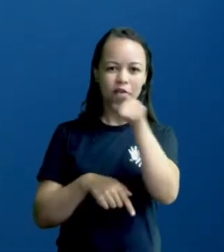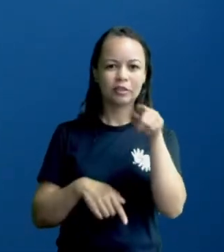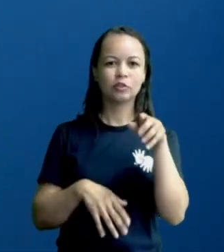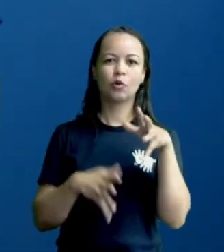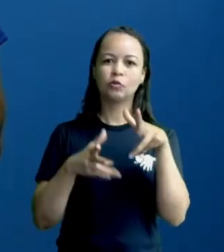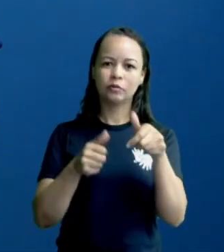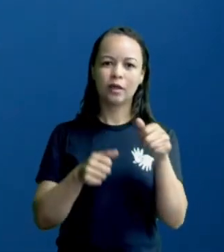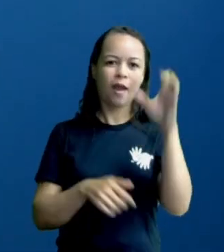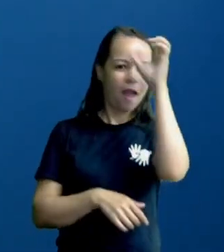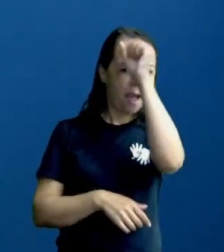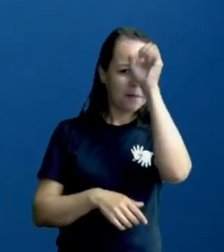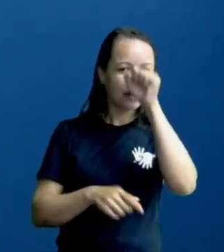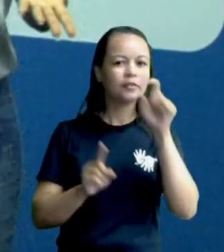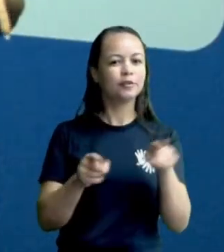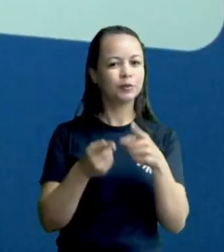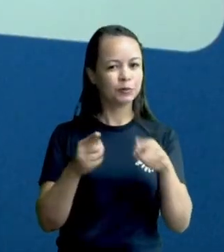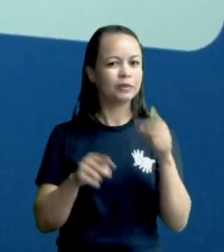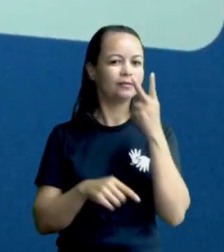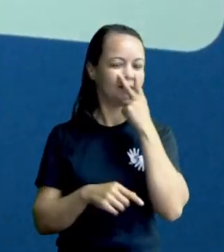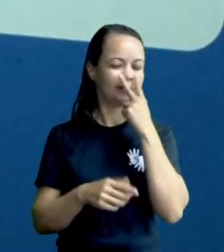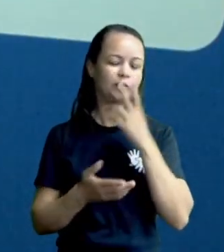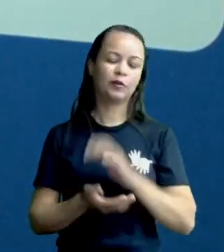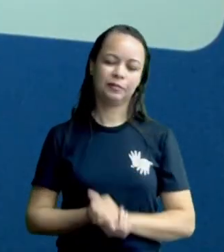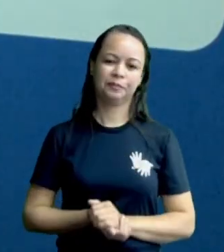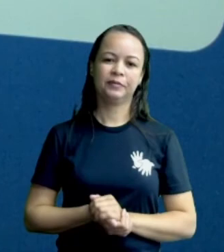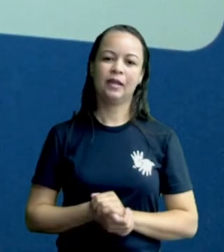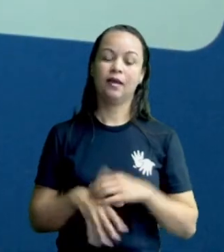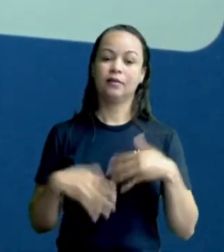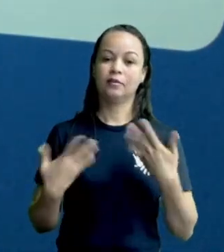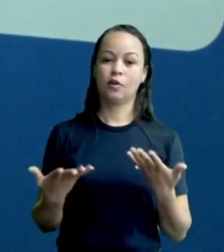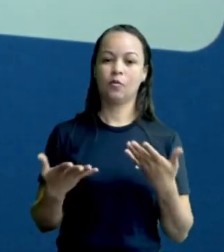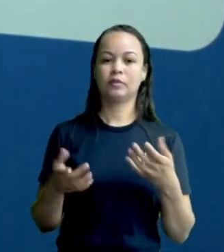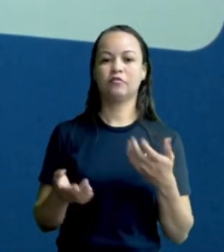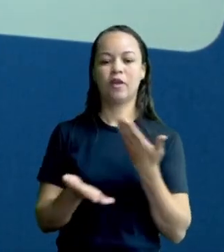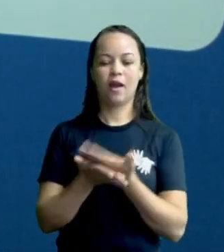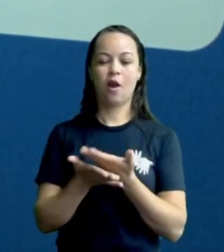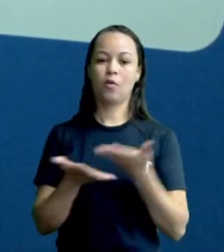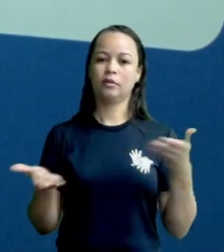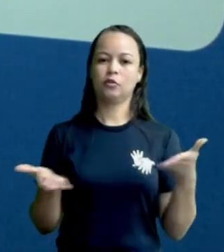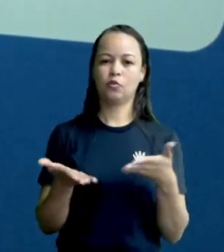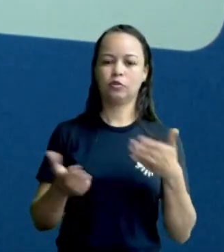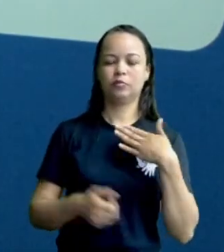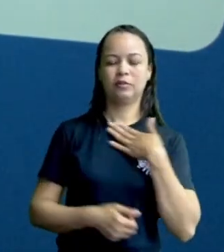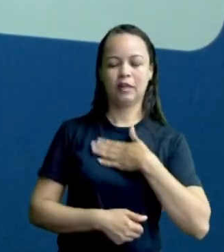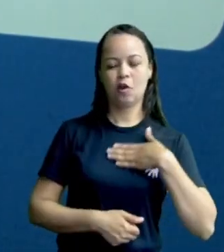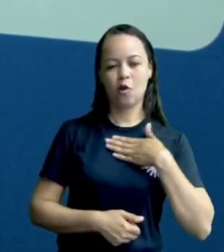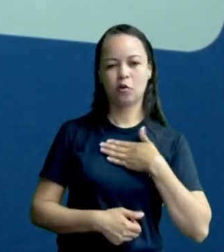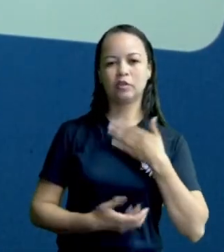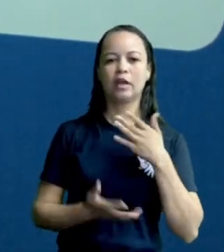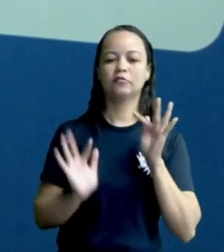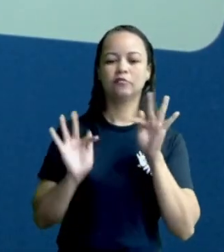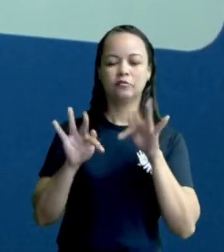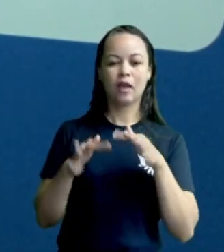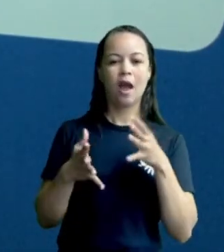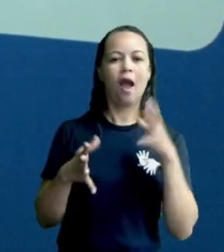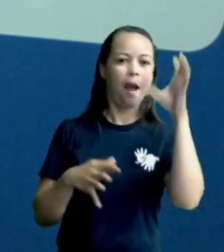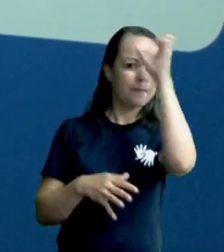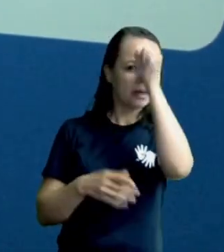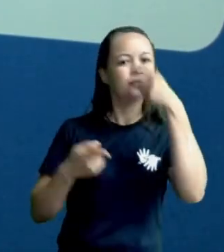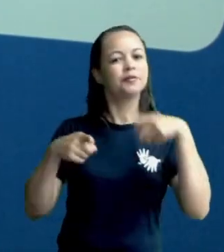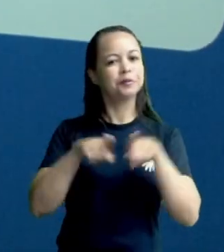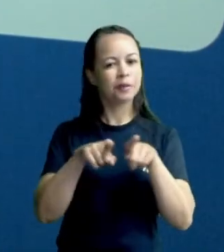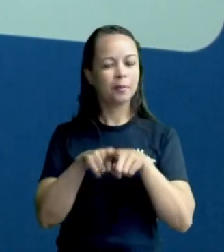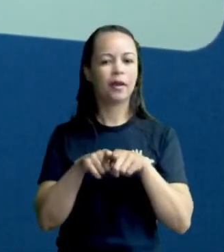Aposto. Então, pessoal, essa foi a nossa aula de hoje. Espero que tenham gostado, curtido e aprendido. E, ó, mais uma vez,